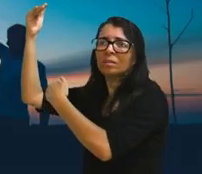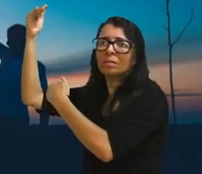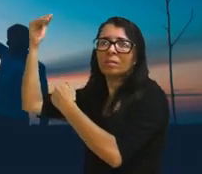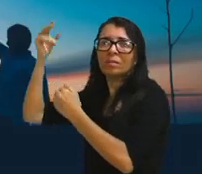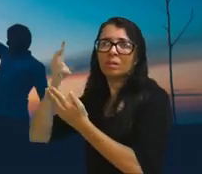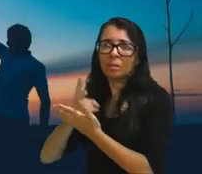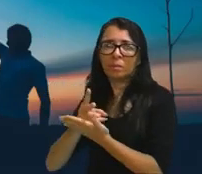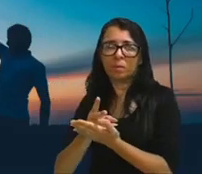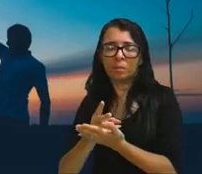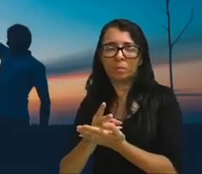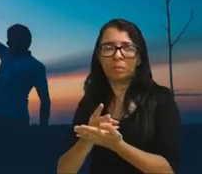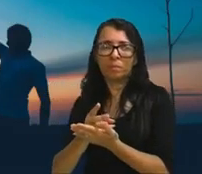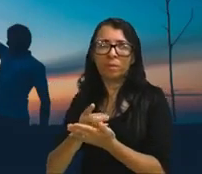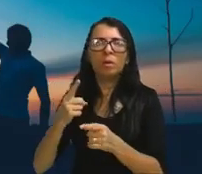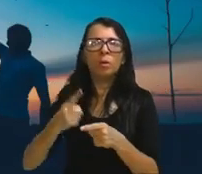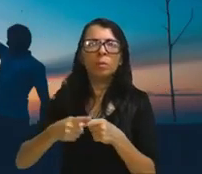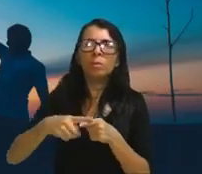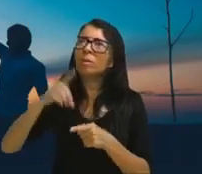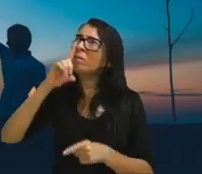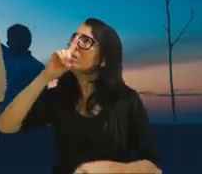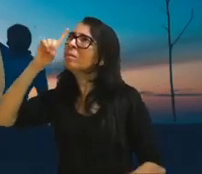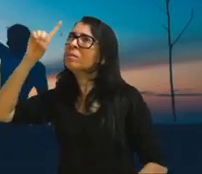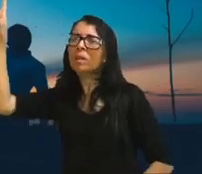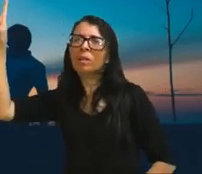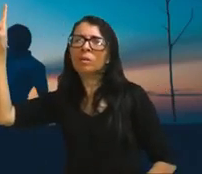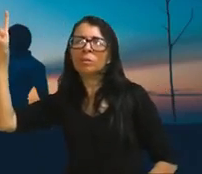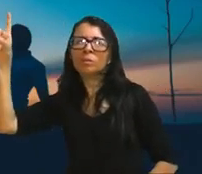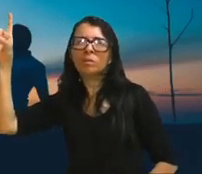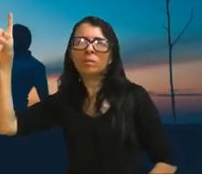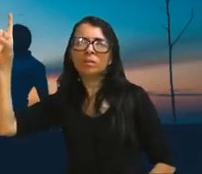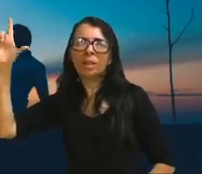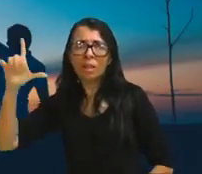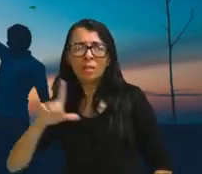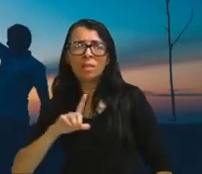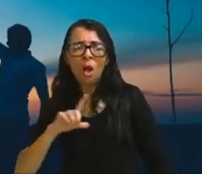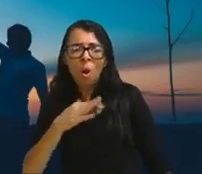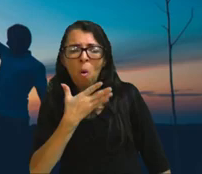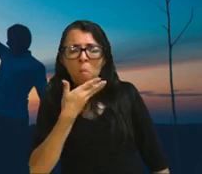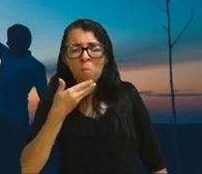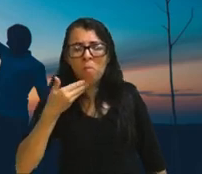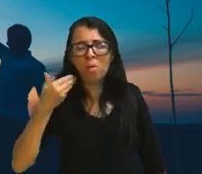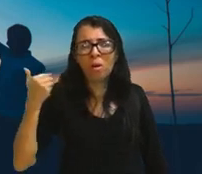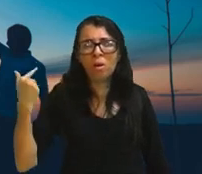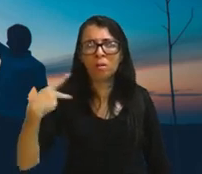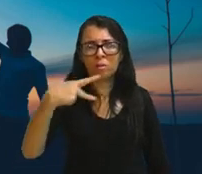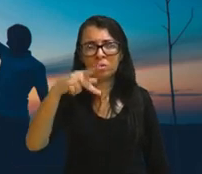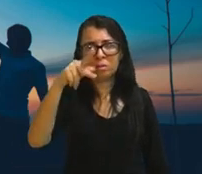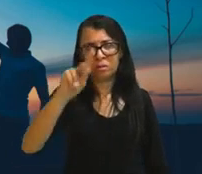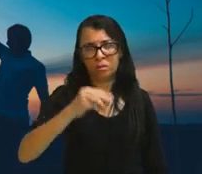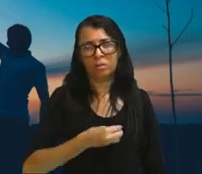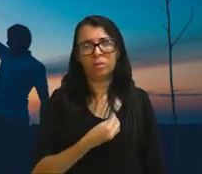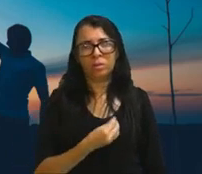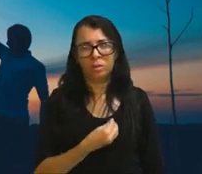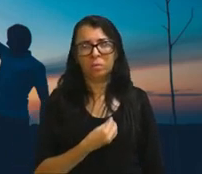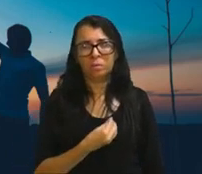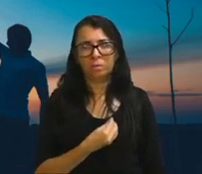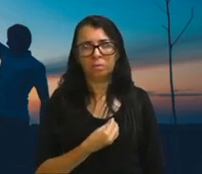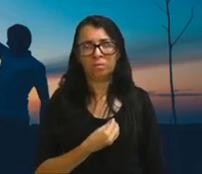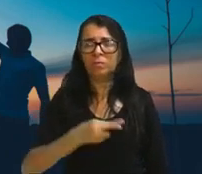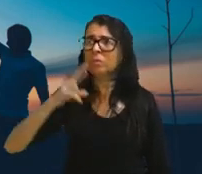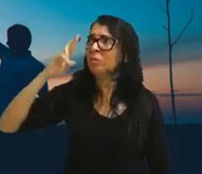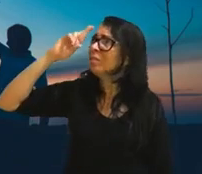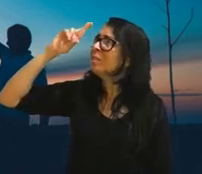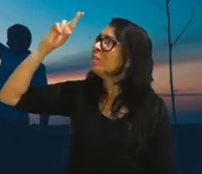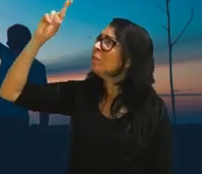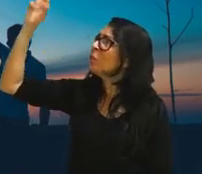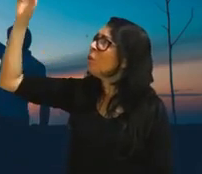tem o melhor para cada um de nós. O Senhor tem o melhor para a minha vida e para a tua vida. O Senhor quer que nós